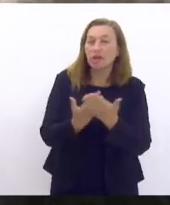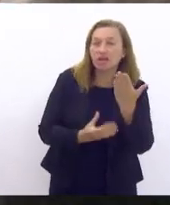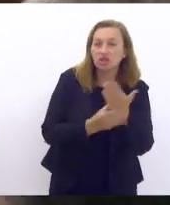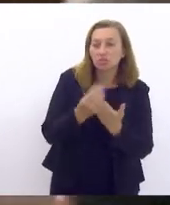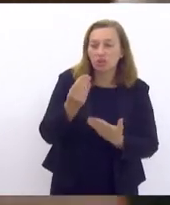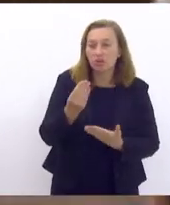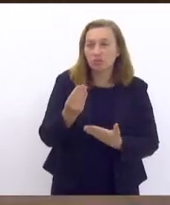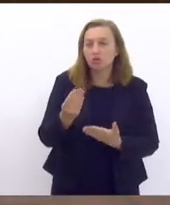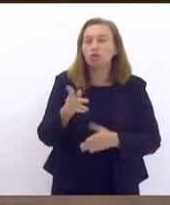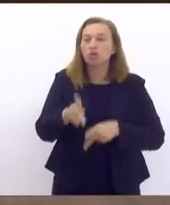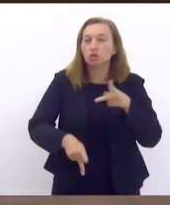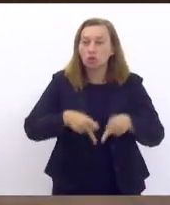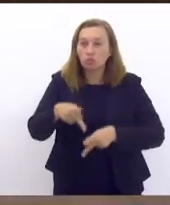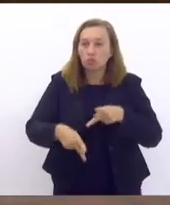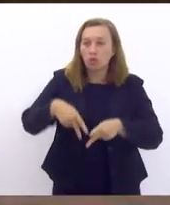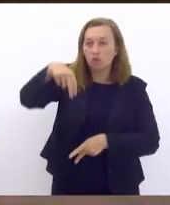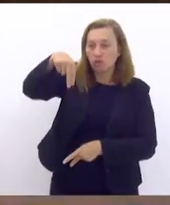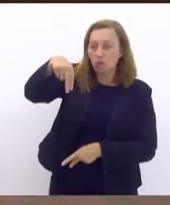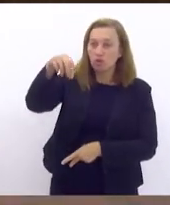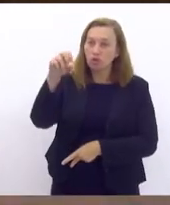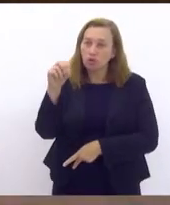dos nordestinos.